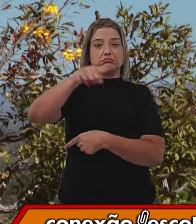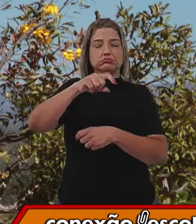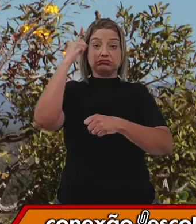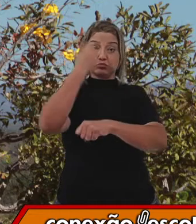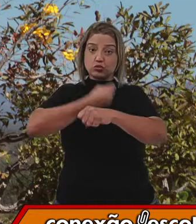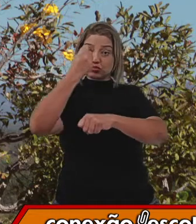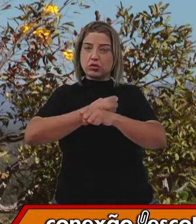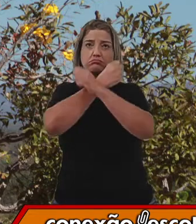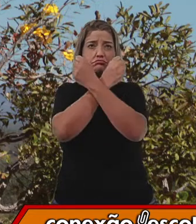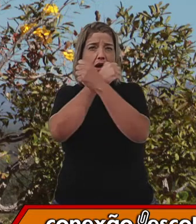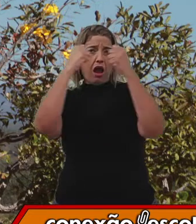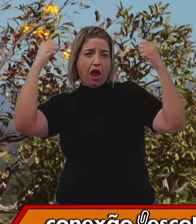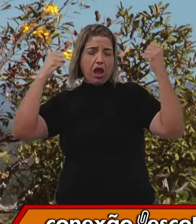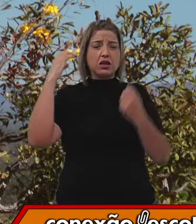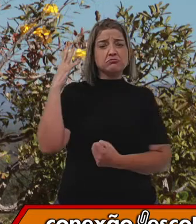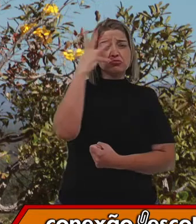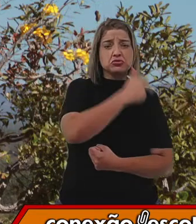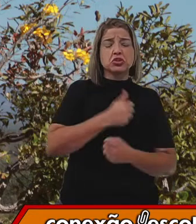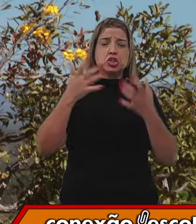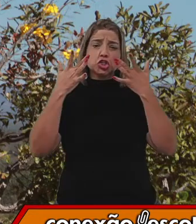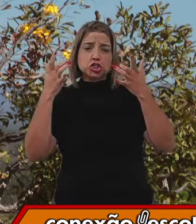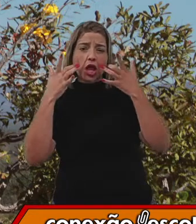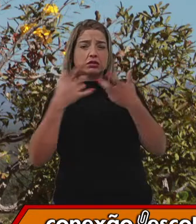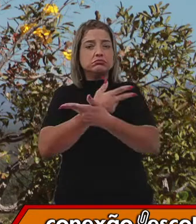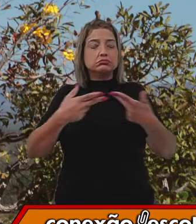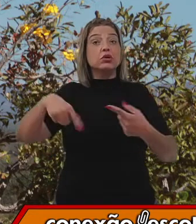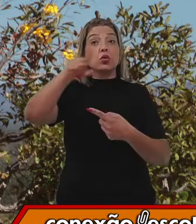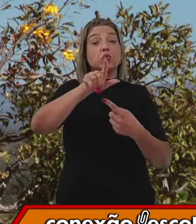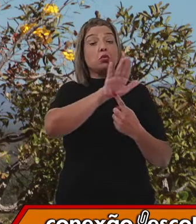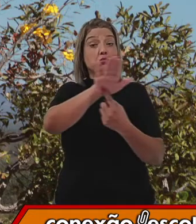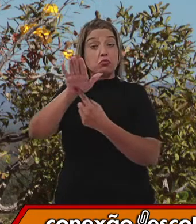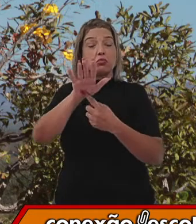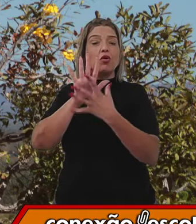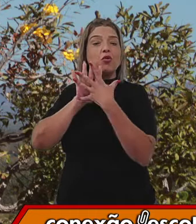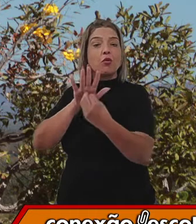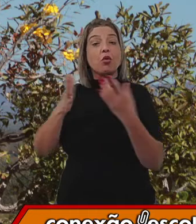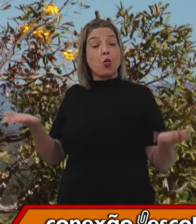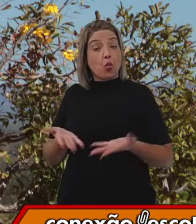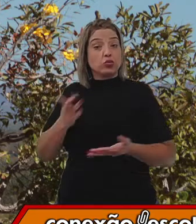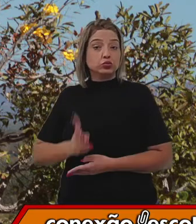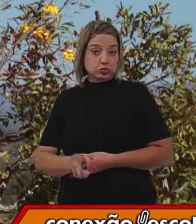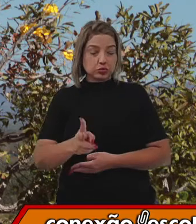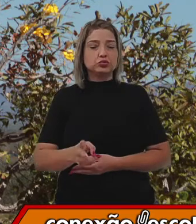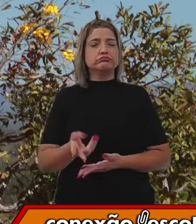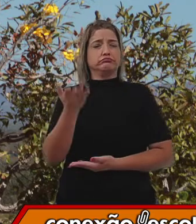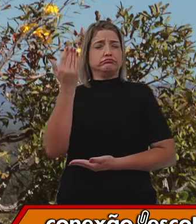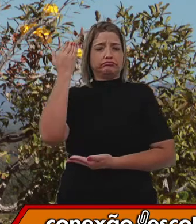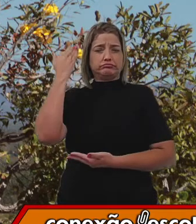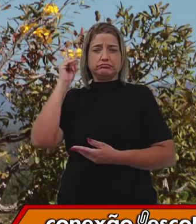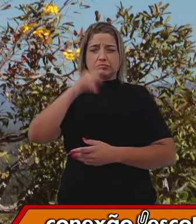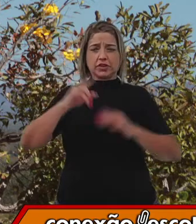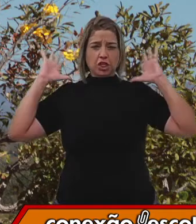antiguidade acabaram por criar o modelo seguido pelos teatros de hoje. Na época de Shakespeare, mulheres não atuavam